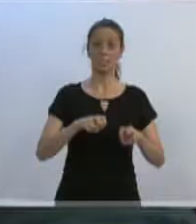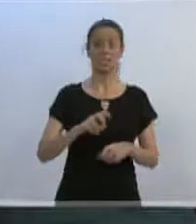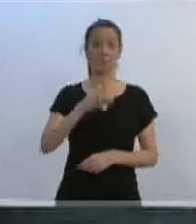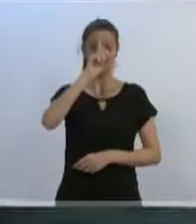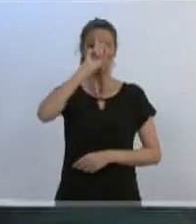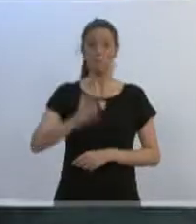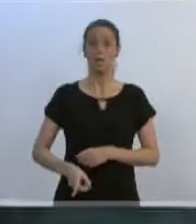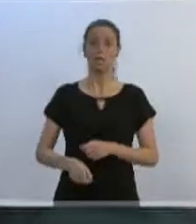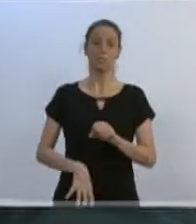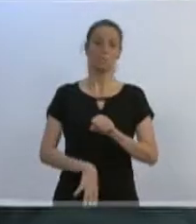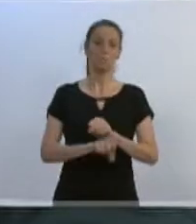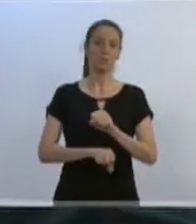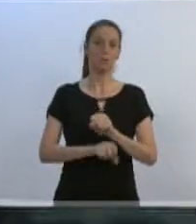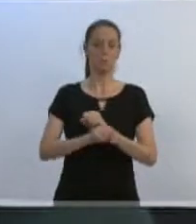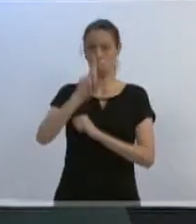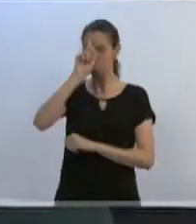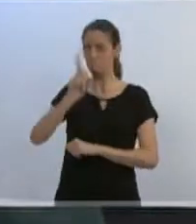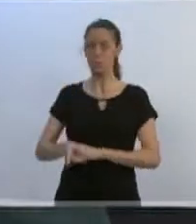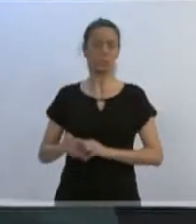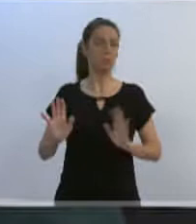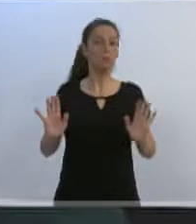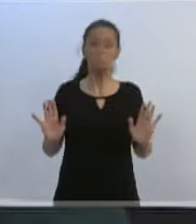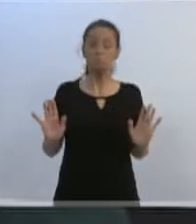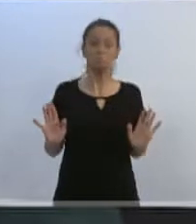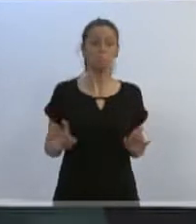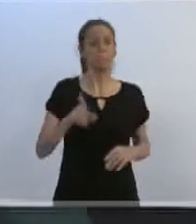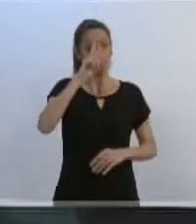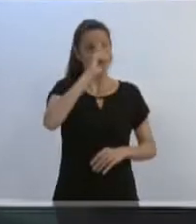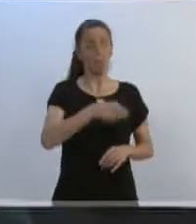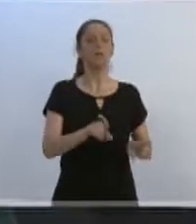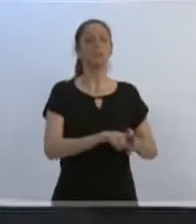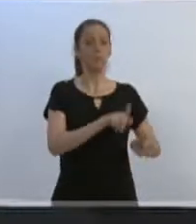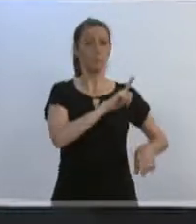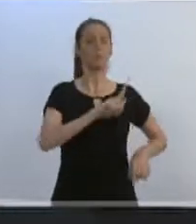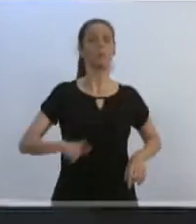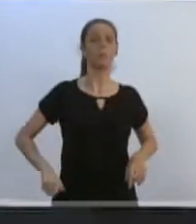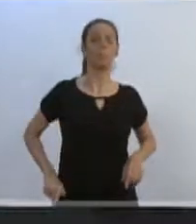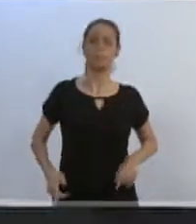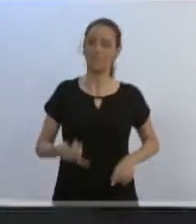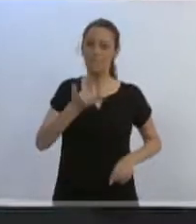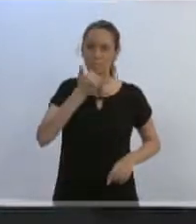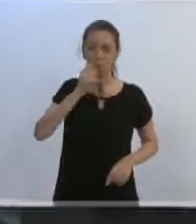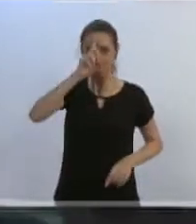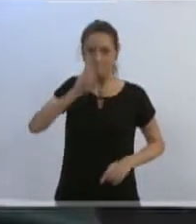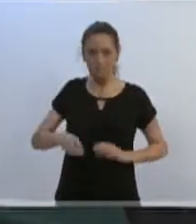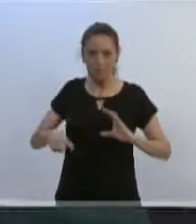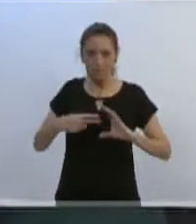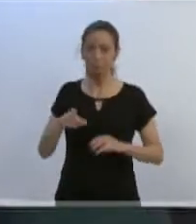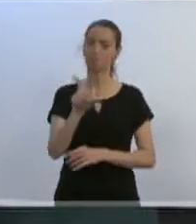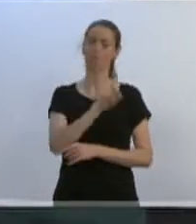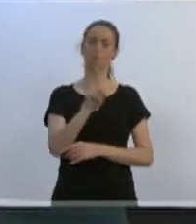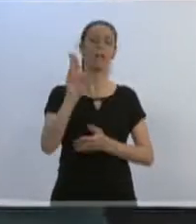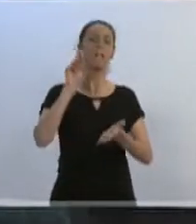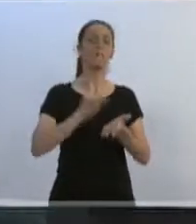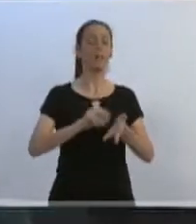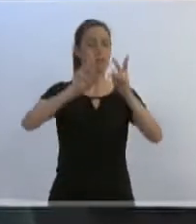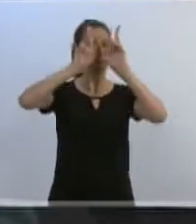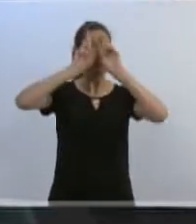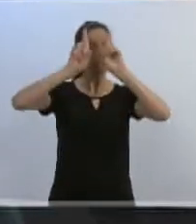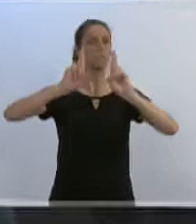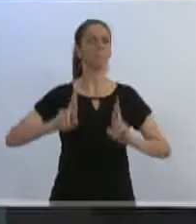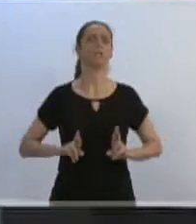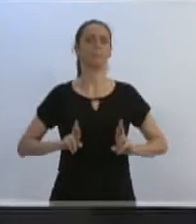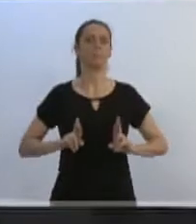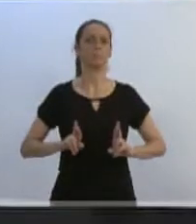cetep ela manda no ceteb ela manda também no governo mas ela não vai mandar nesta casa porque ela diz respeito a esta casa porque